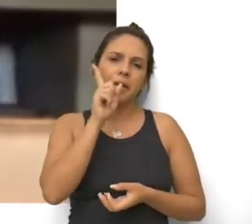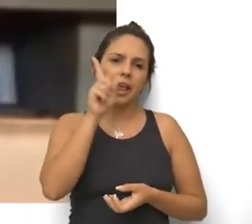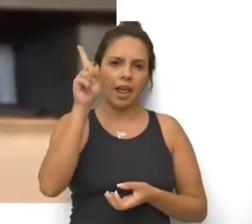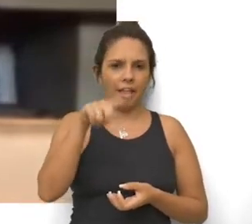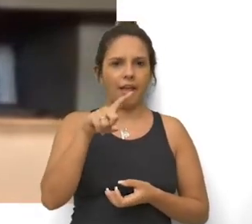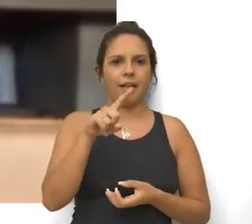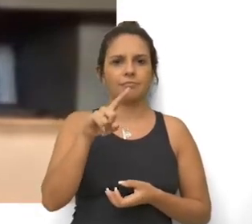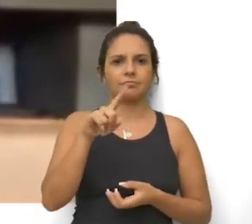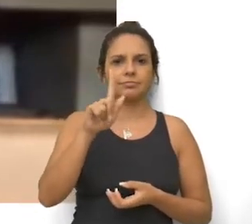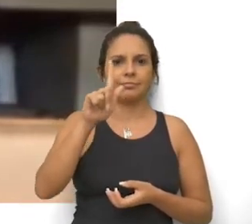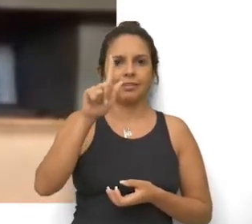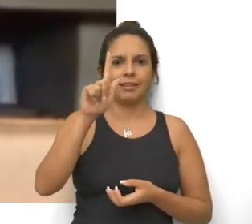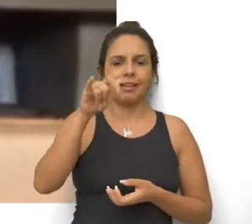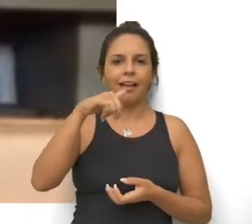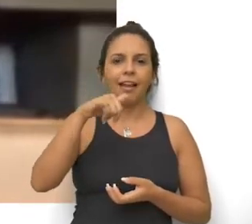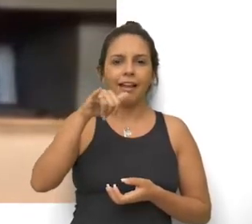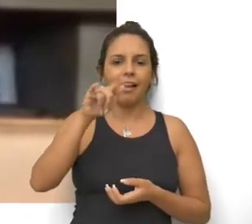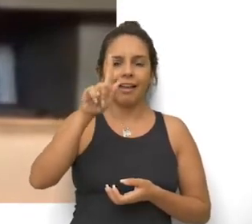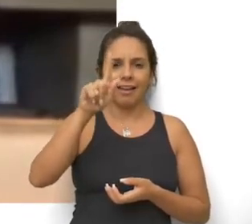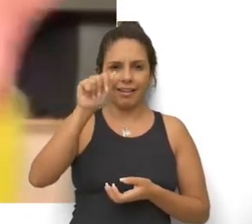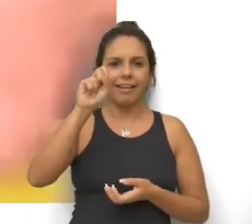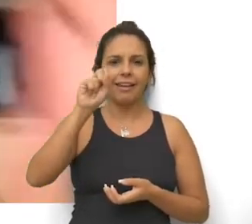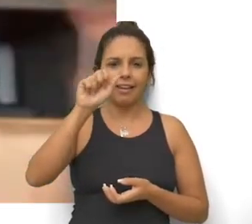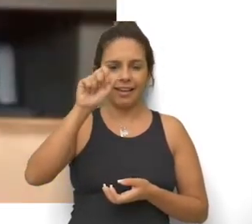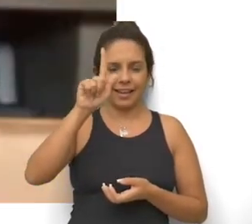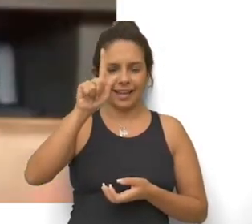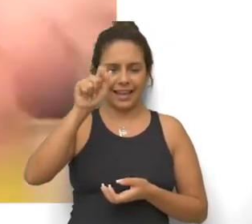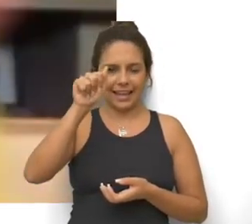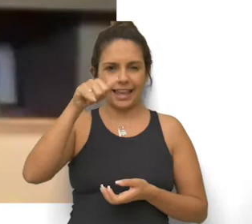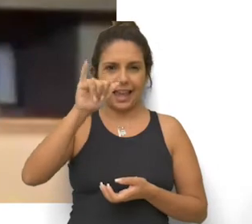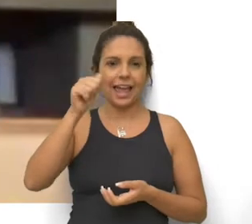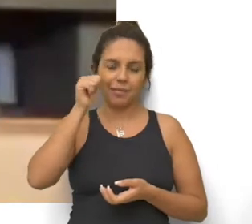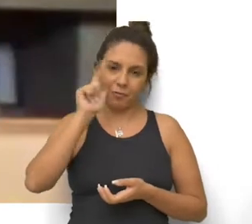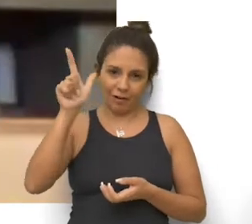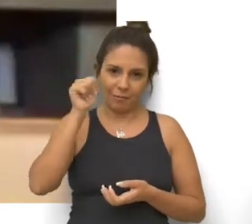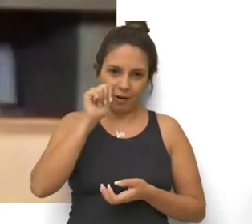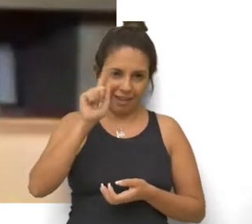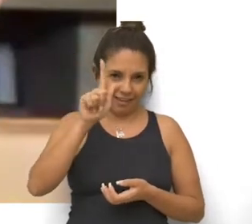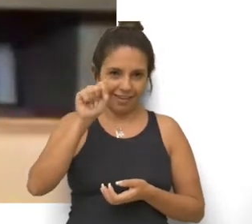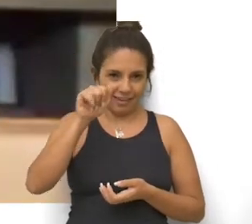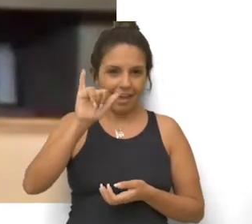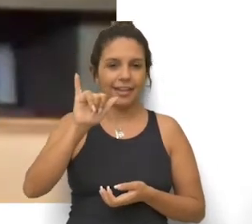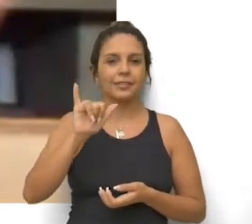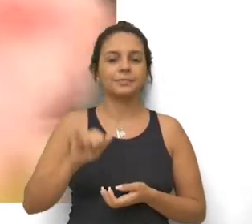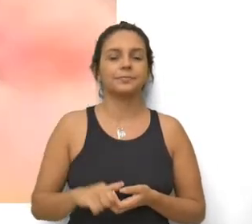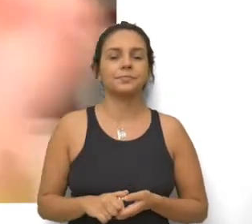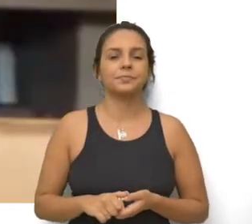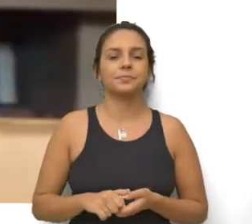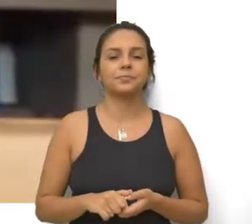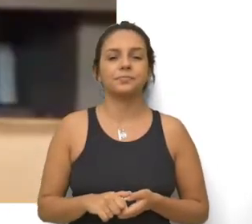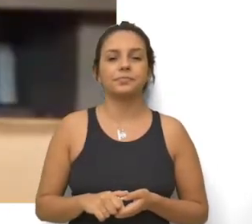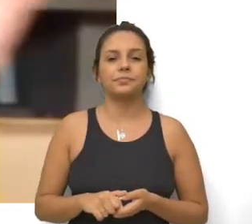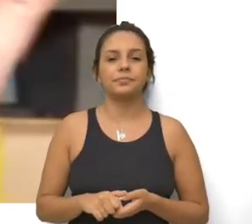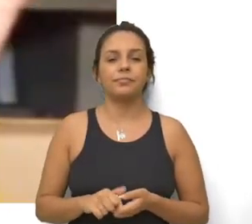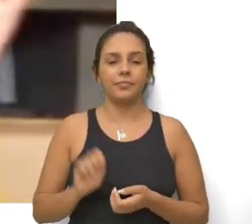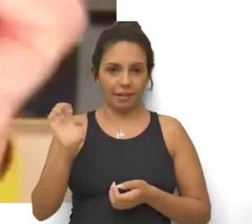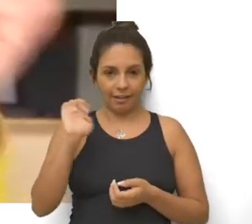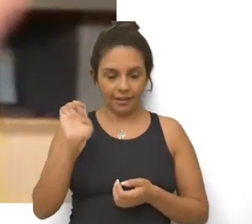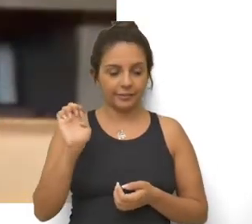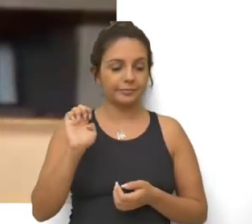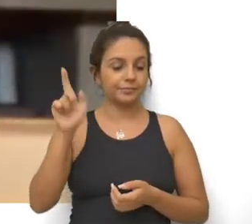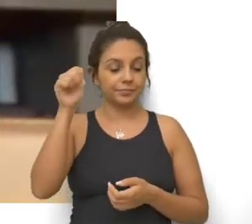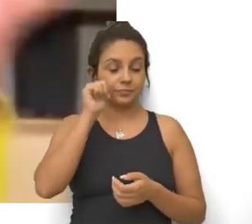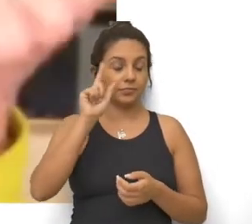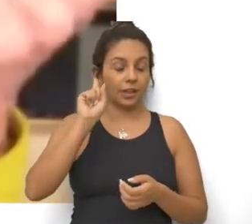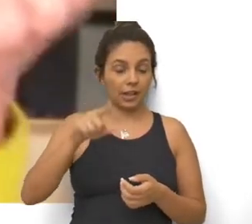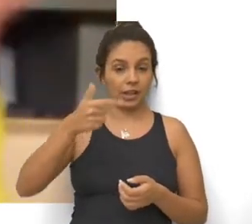isso. A atriz Regina Braga está sentada em frente a uma porta de madeira. A sala tem paredes de tom cinza.